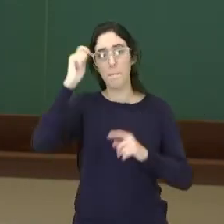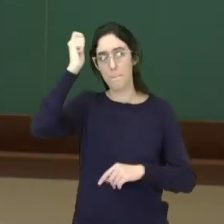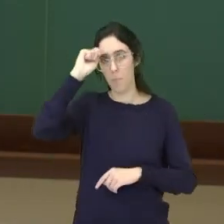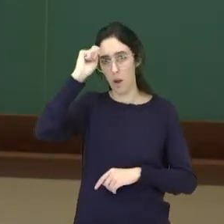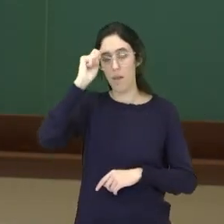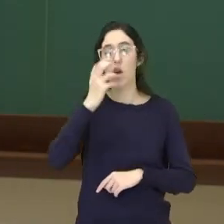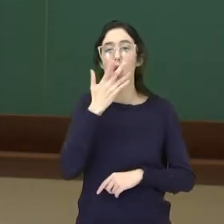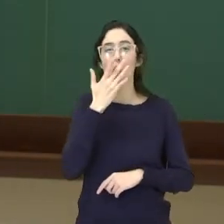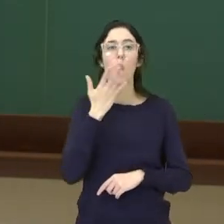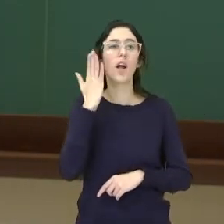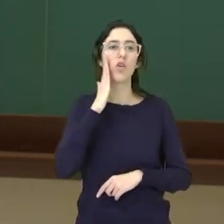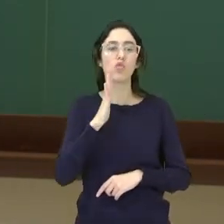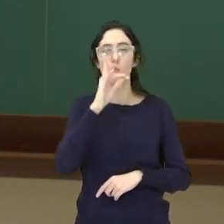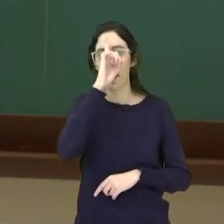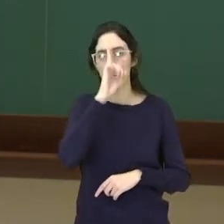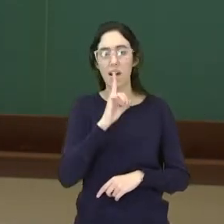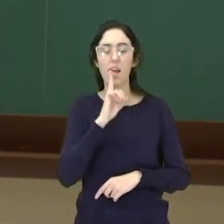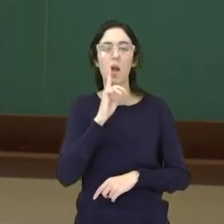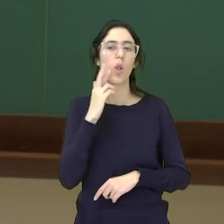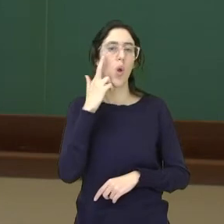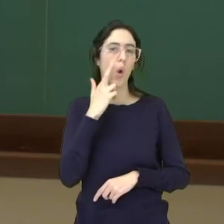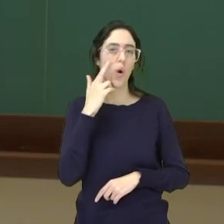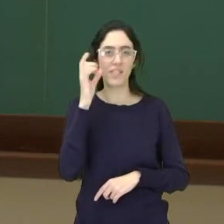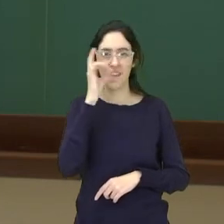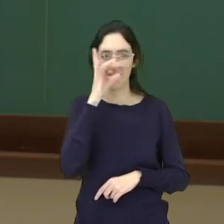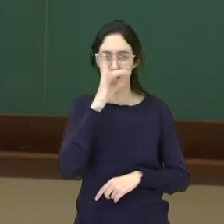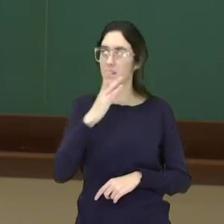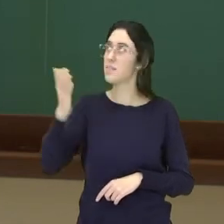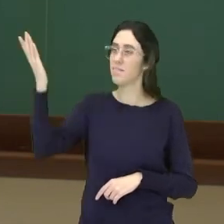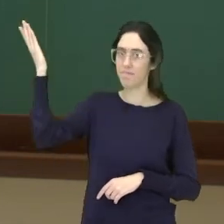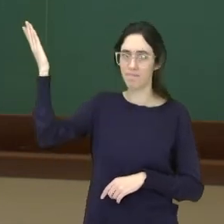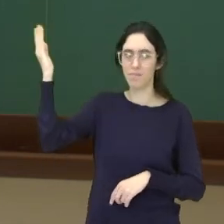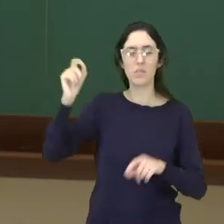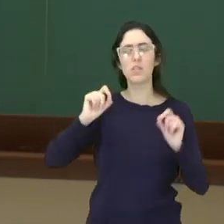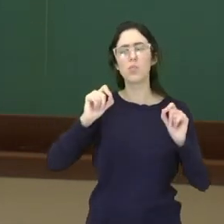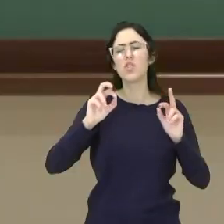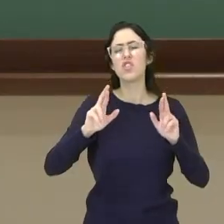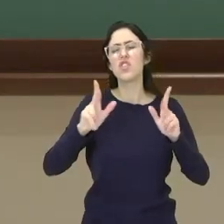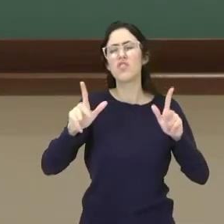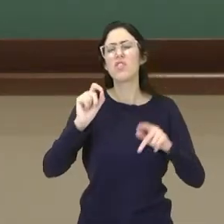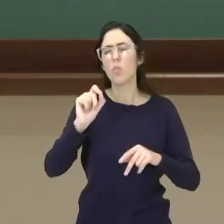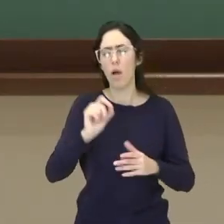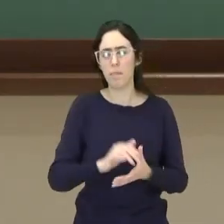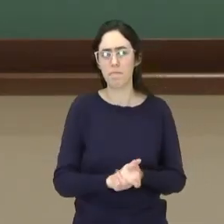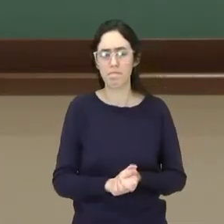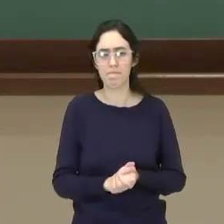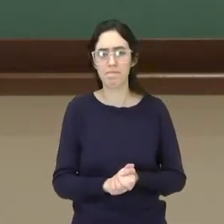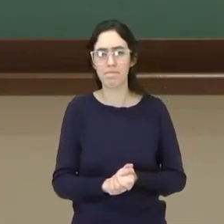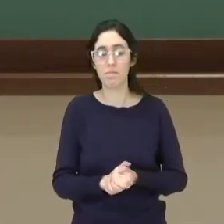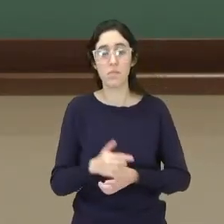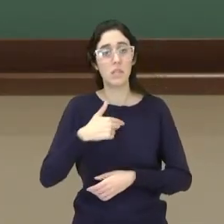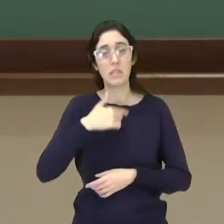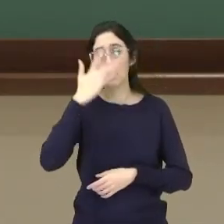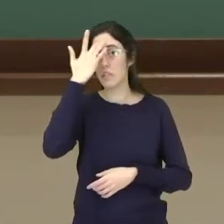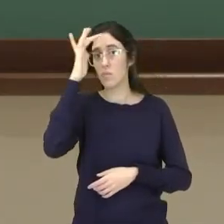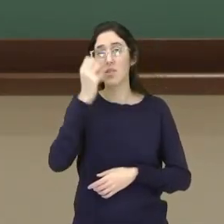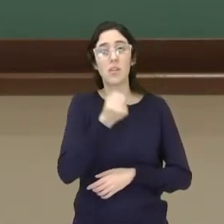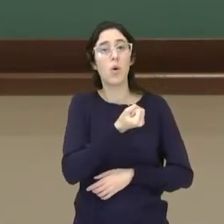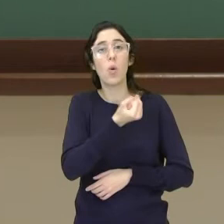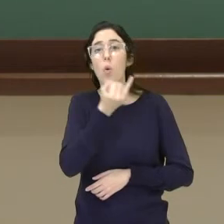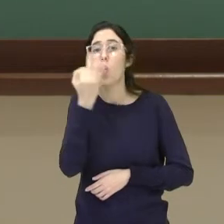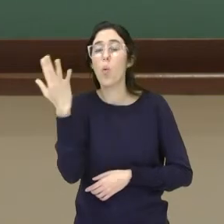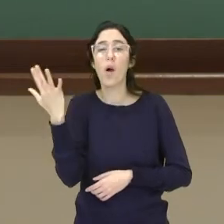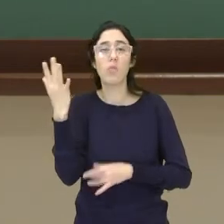verde. Tá? O que eu tenho de diferente nesse exercício? Eu não tenho definido a quantidade de elementos do